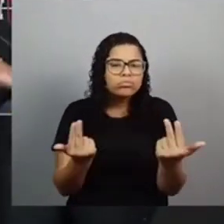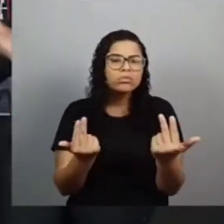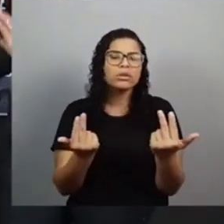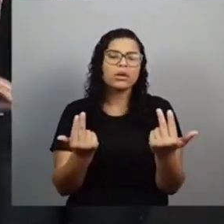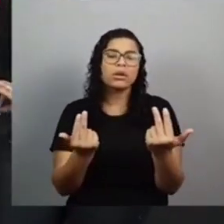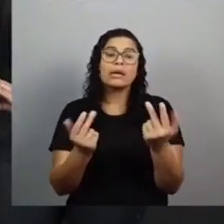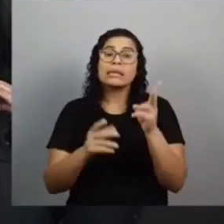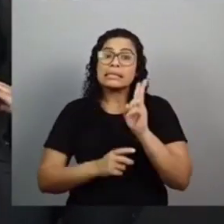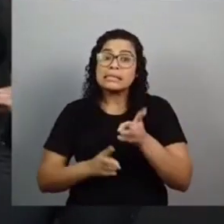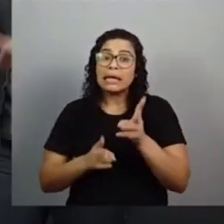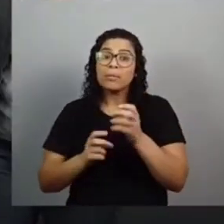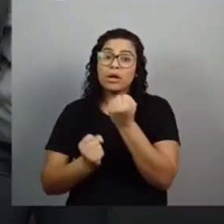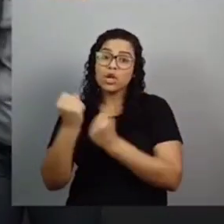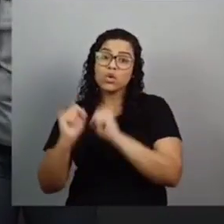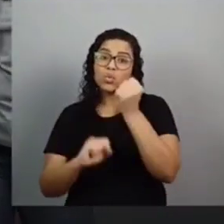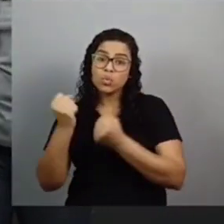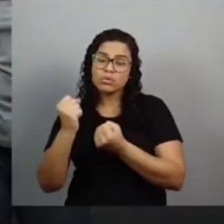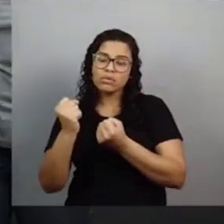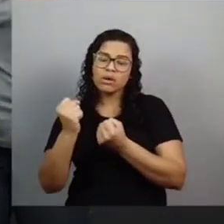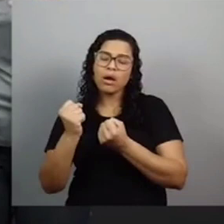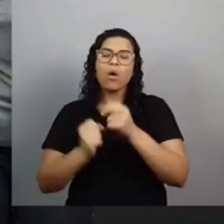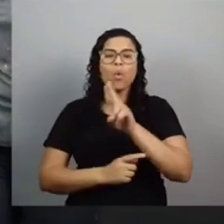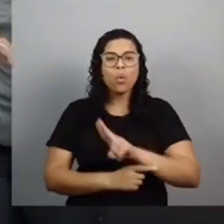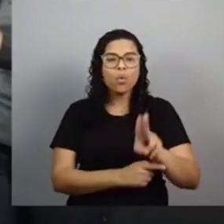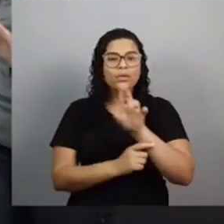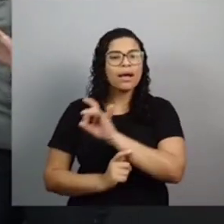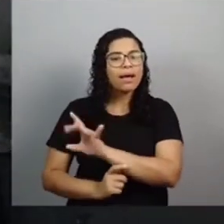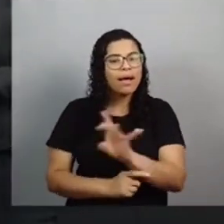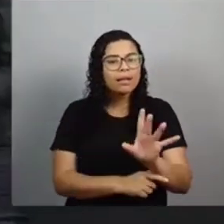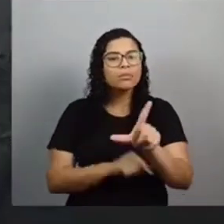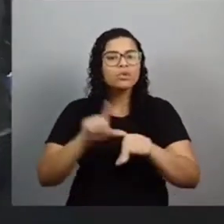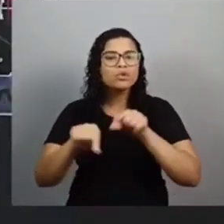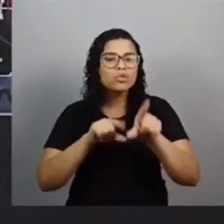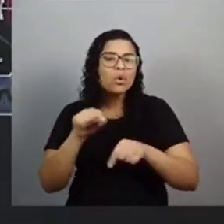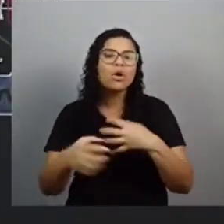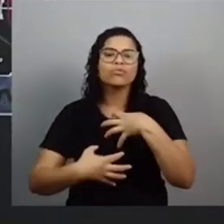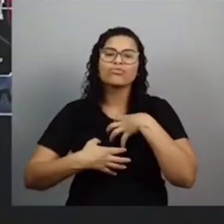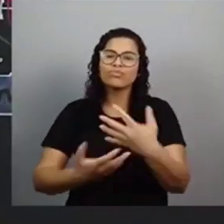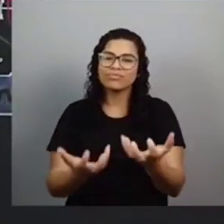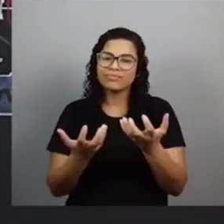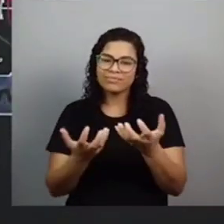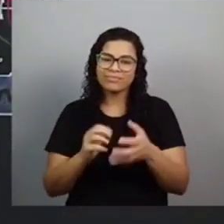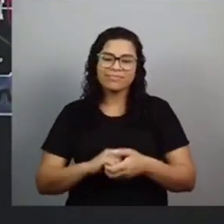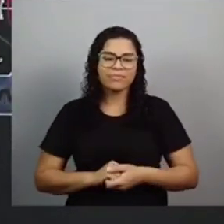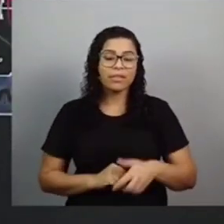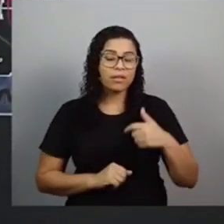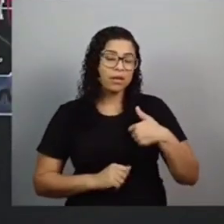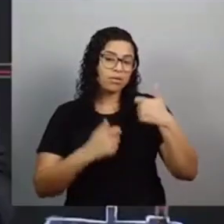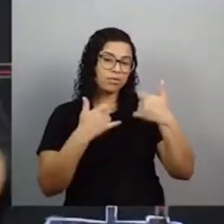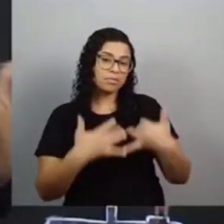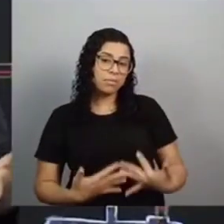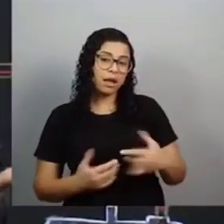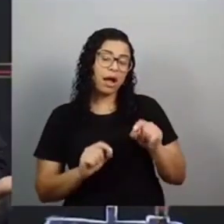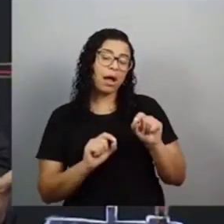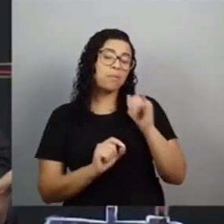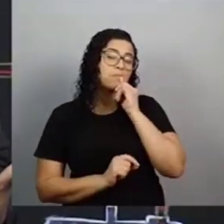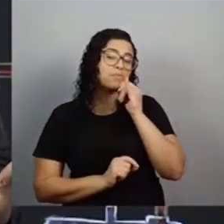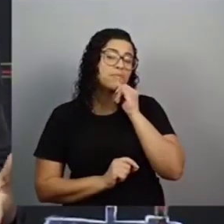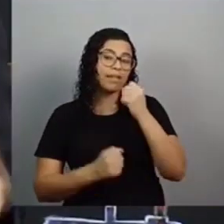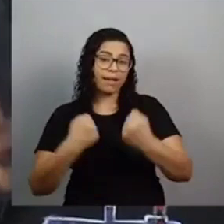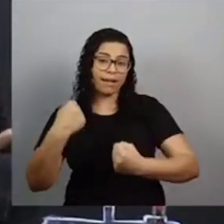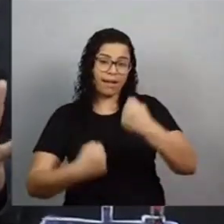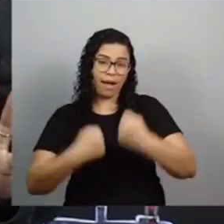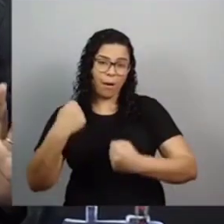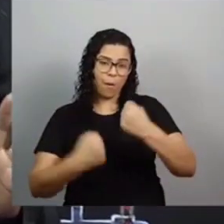elas vão usar um esquema de máquina térmica? Vão. E eu tenho que falar para você de carro. O motor